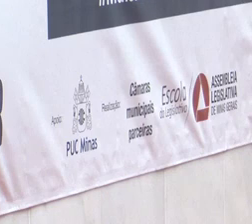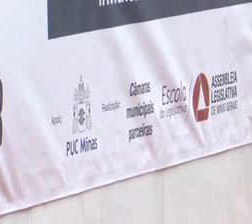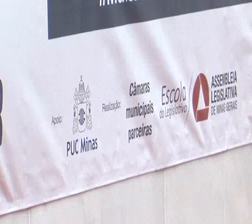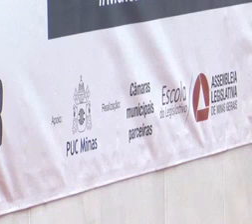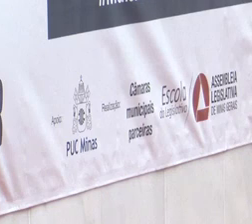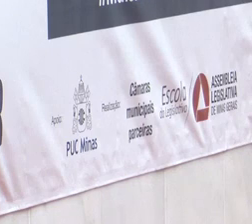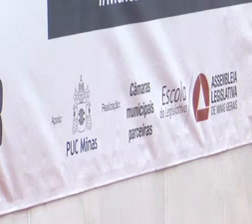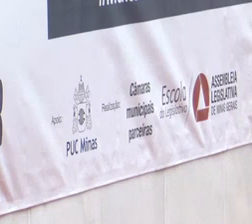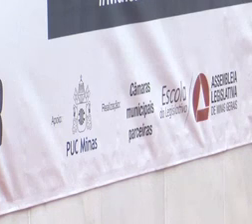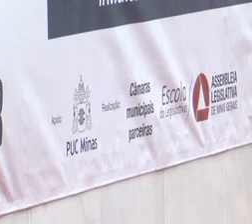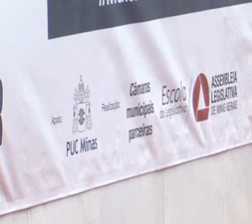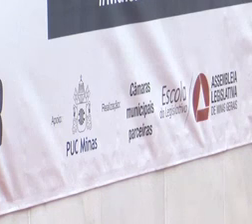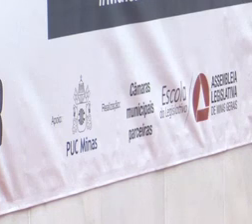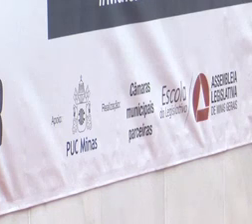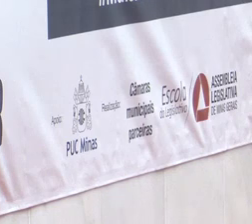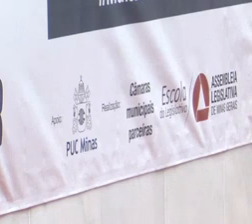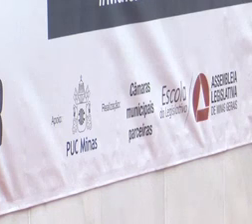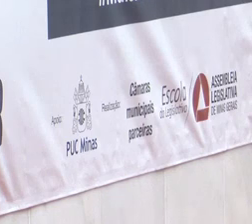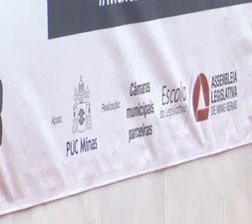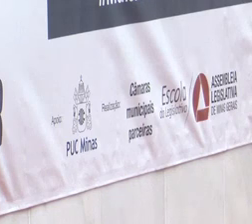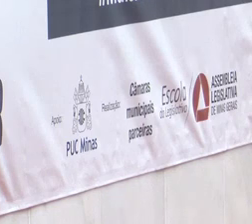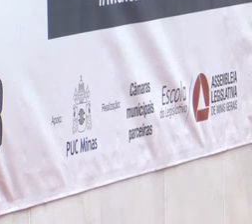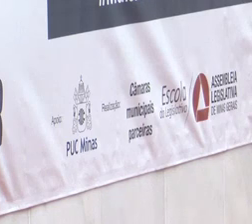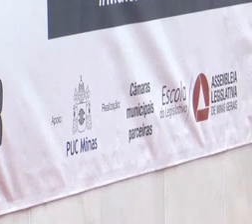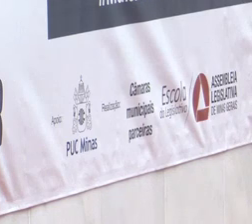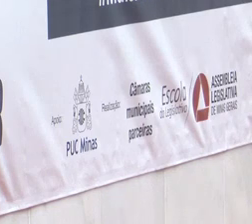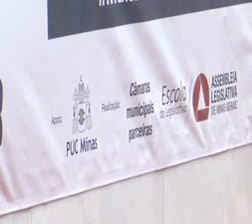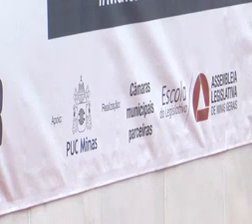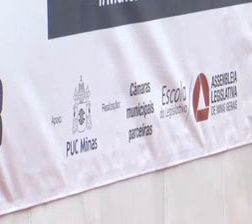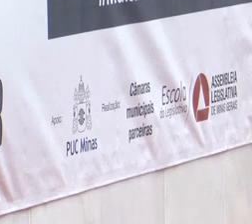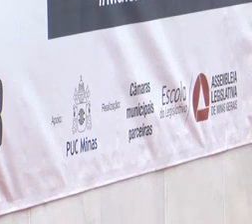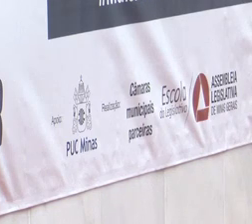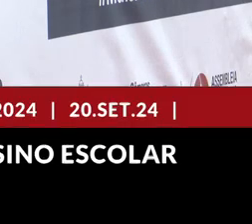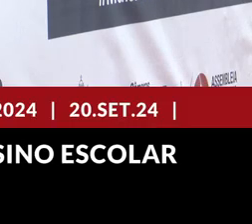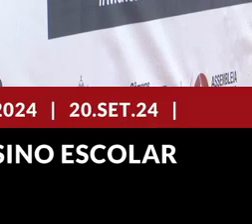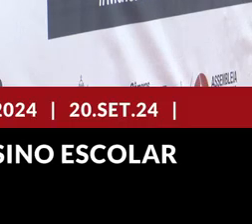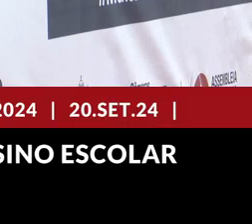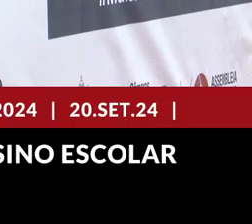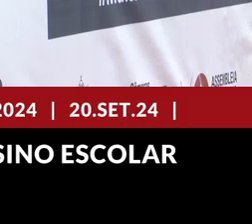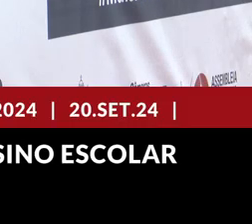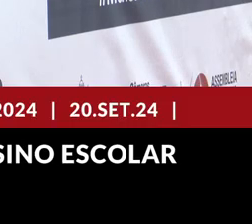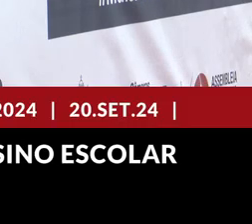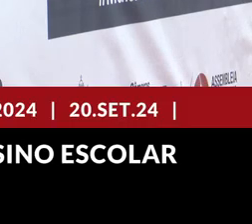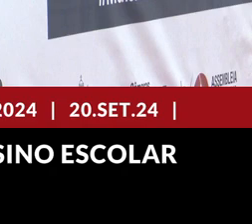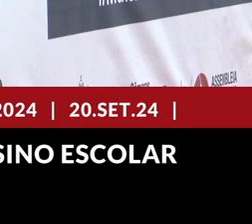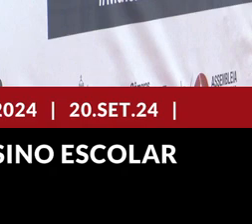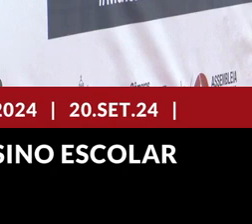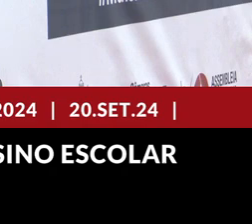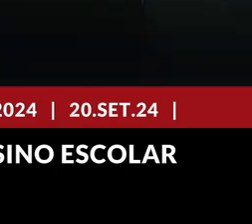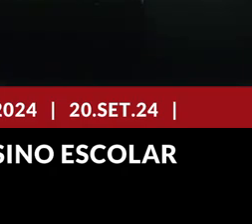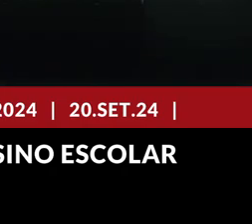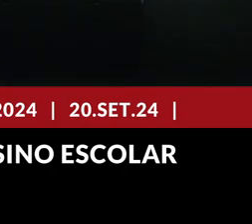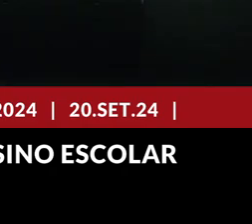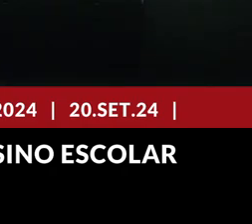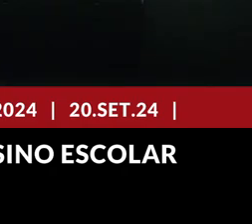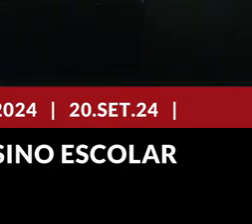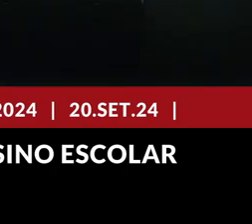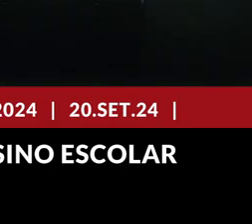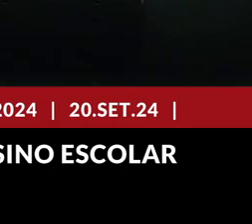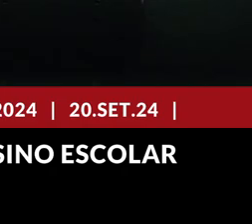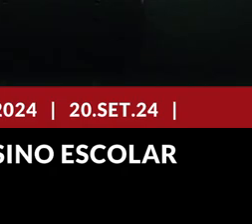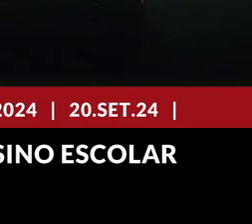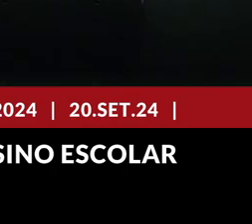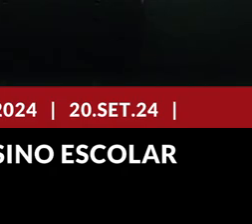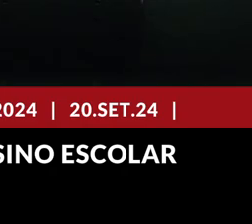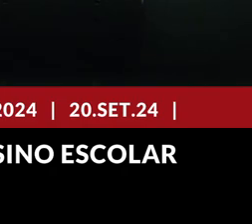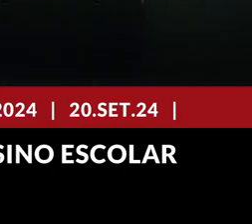Ok proposta número TR definição da quantidade mínima de psicólogos escolares